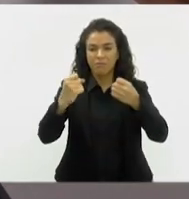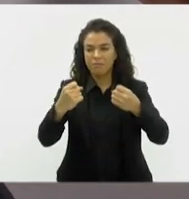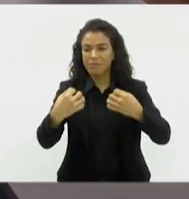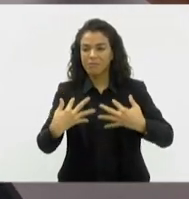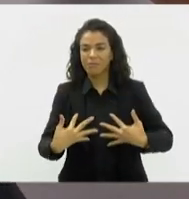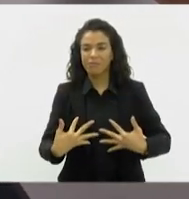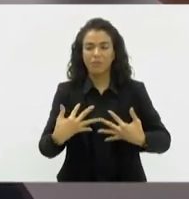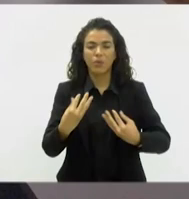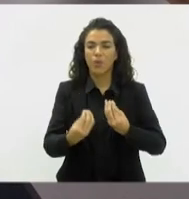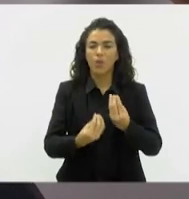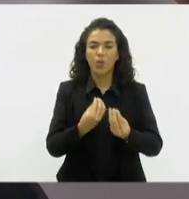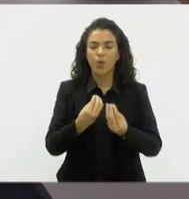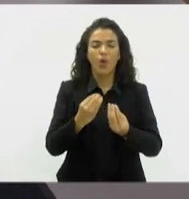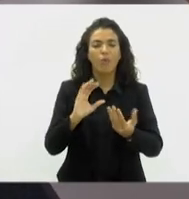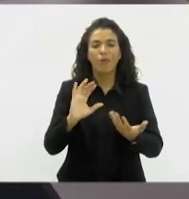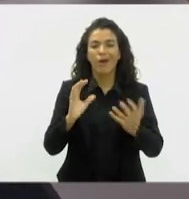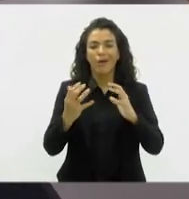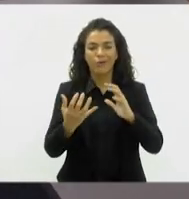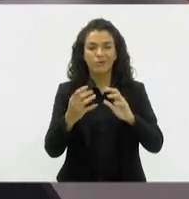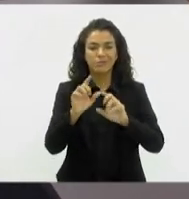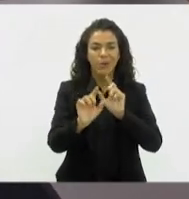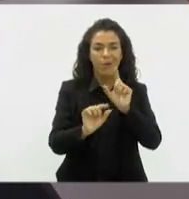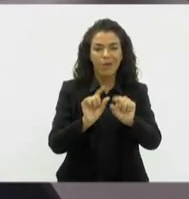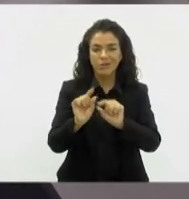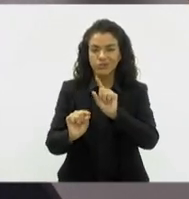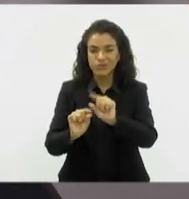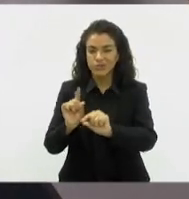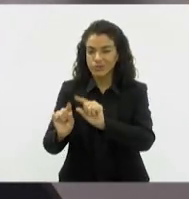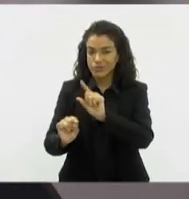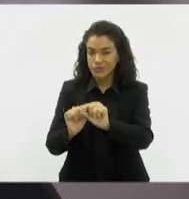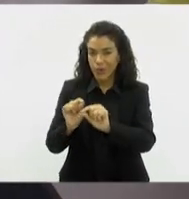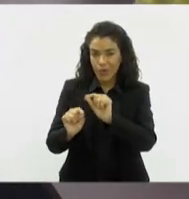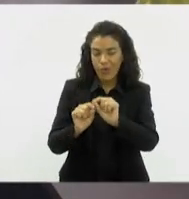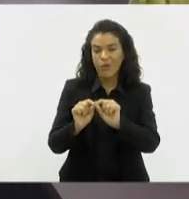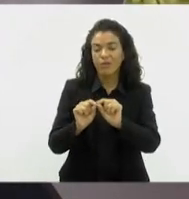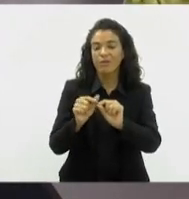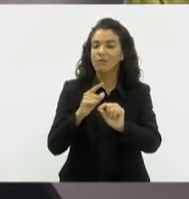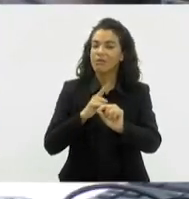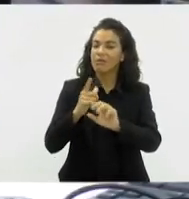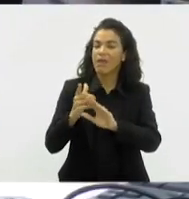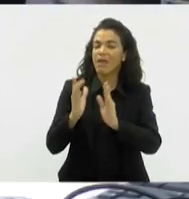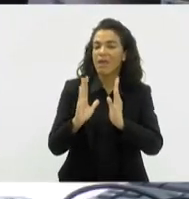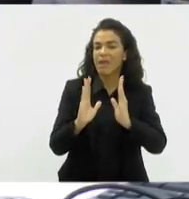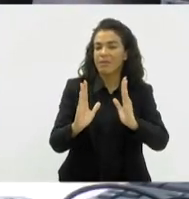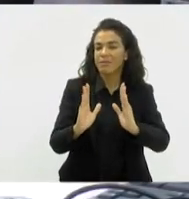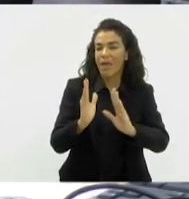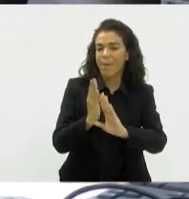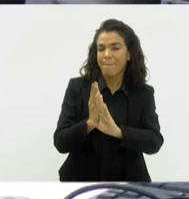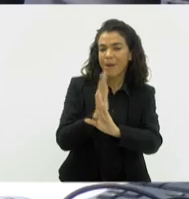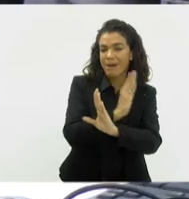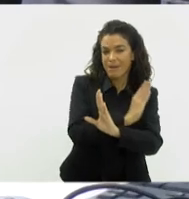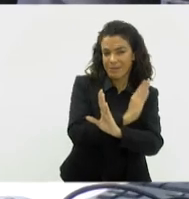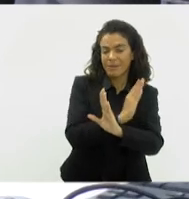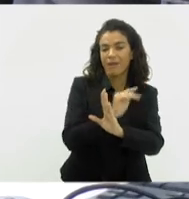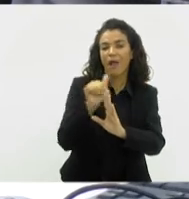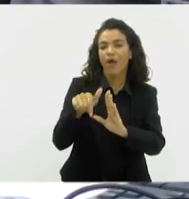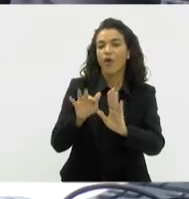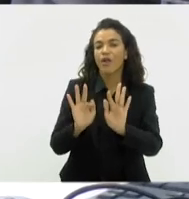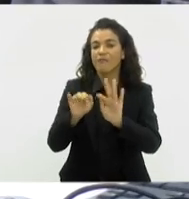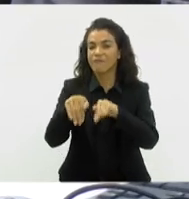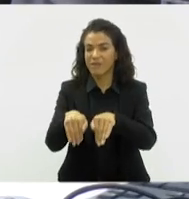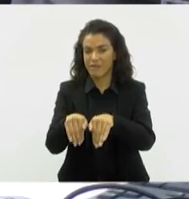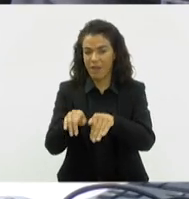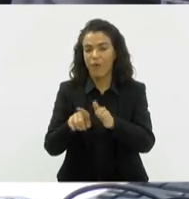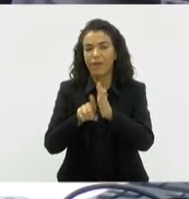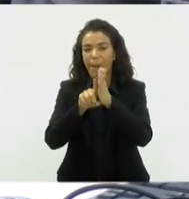deu esse processo de escolha, que na verdade tem algumas etapas anteriores aqui, que essa é a última etapa, que é a etapa exatamente da